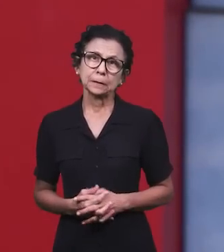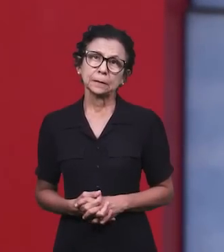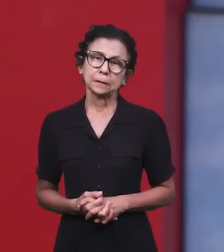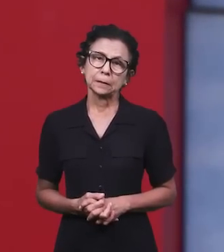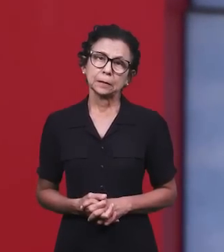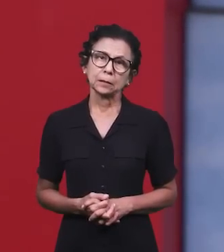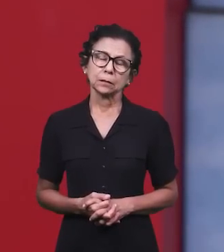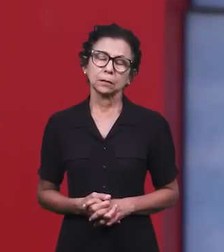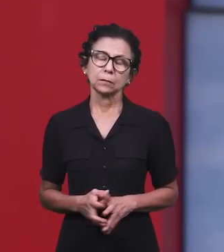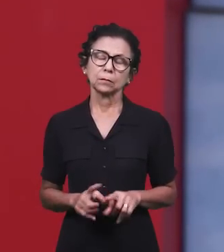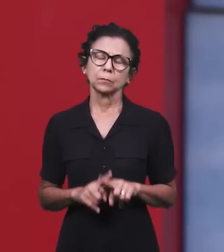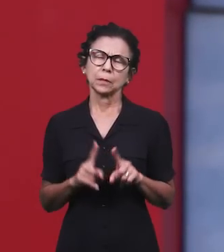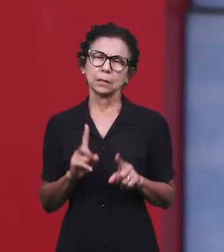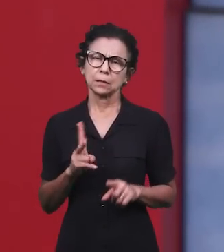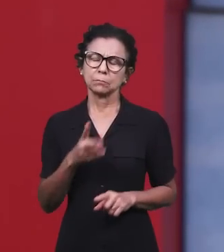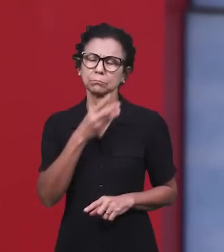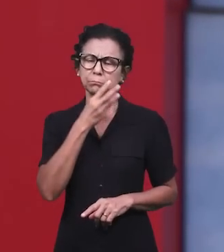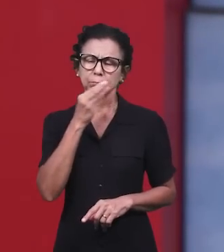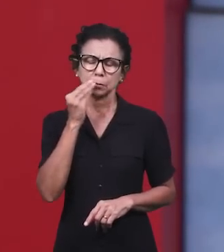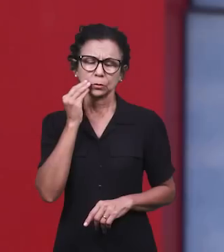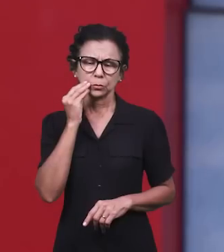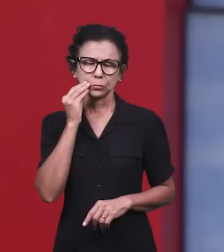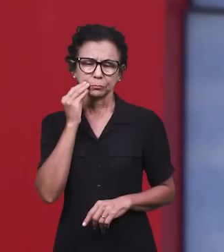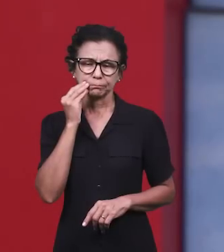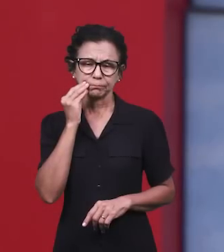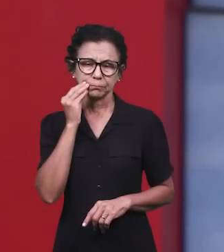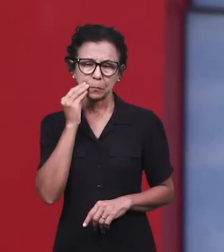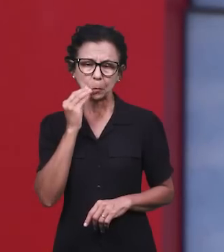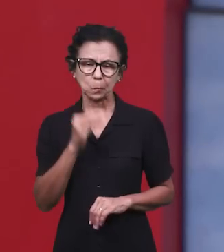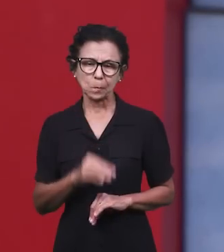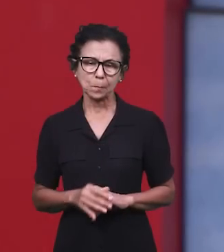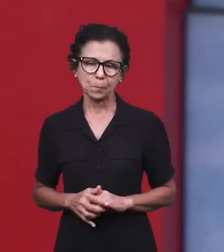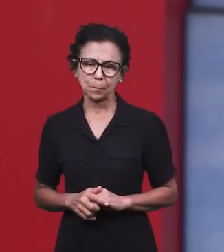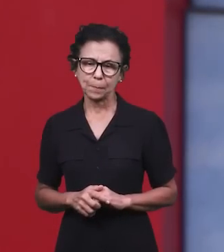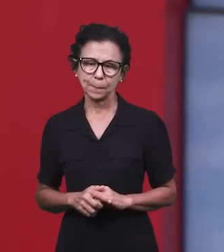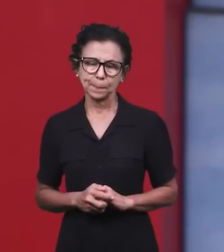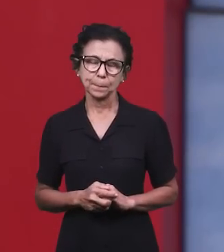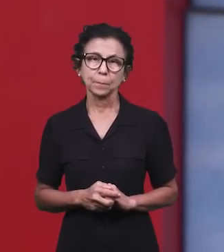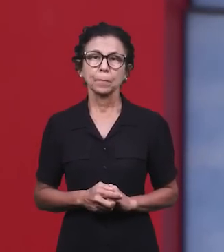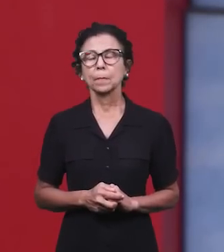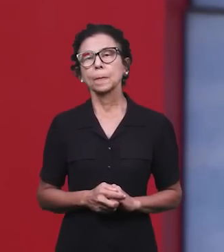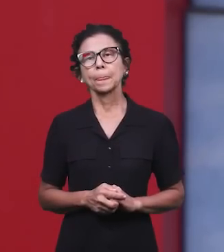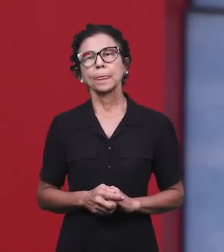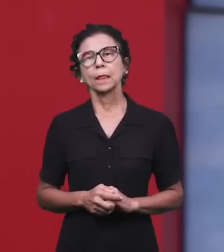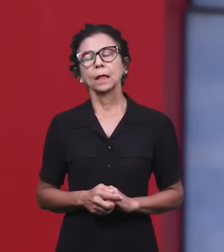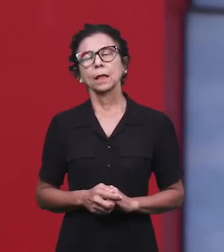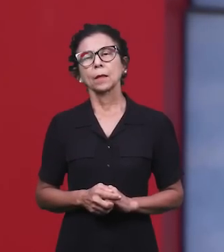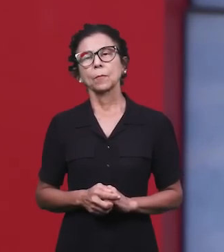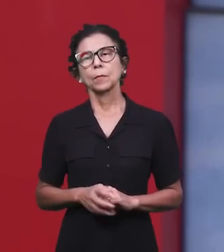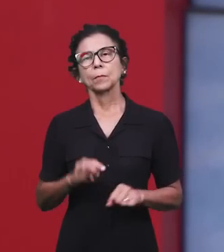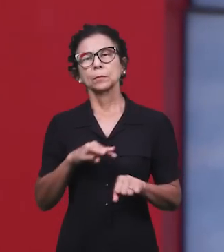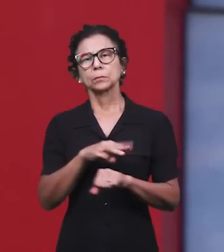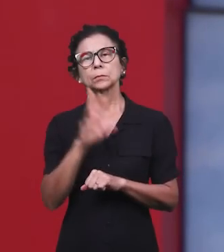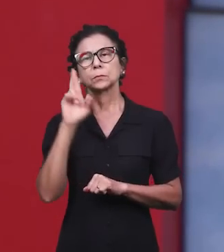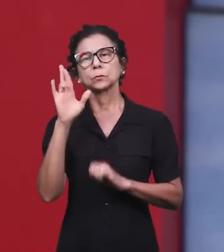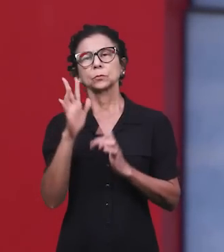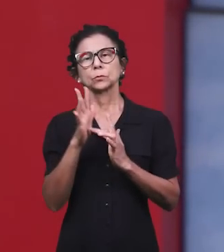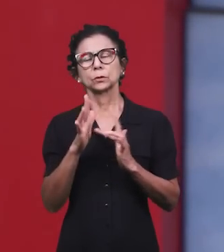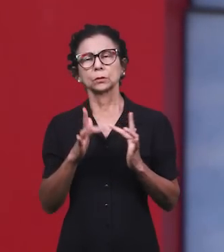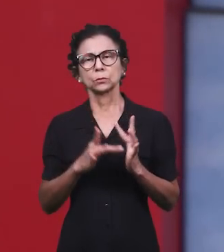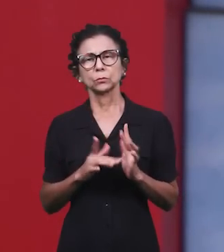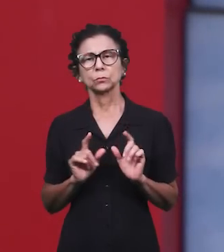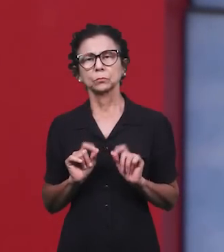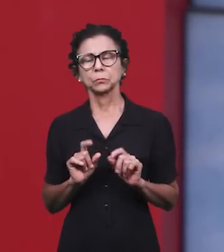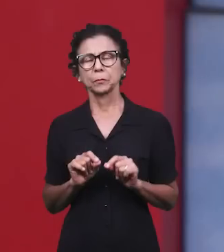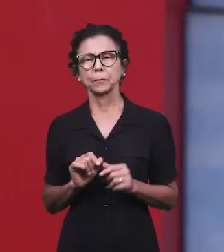jejum, de consagração permanente. Mas acho que um grande momento no ministério de Jesus que o jejum é definido é quando os